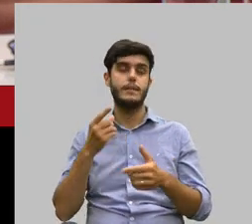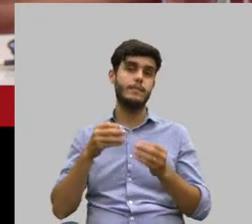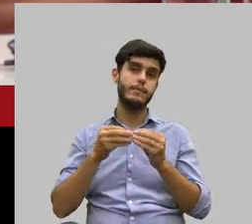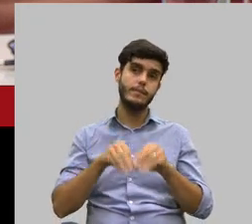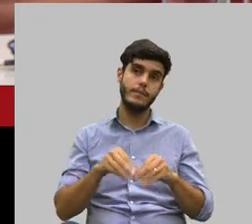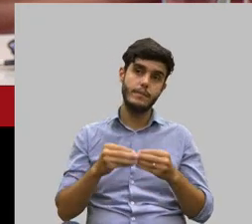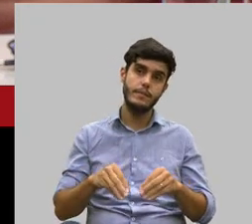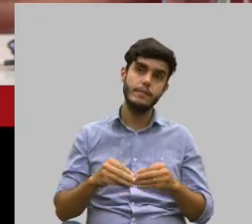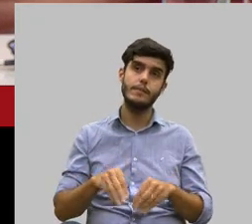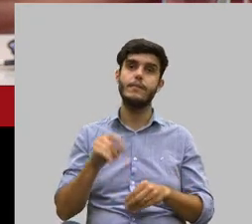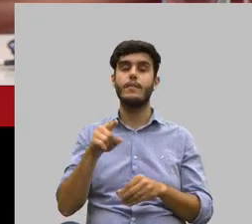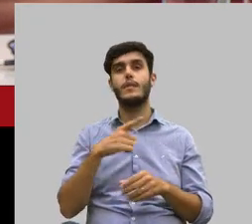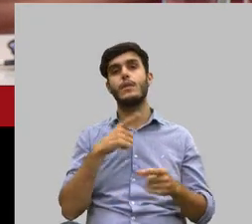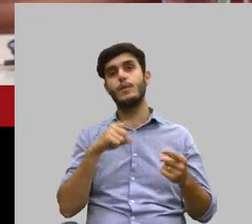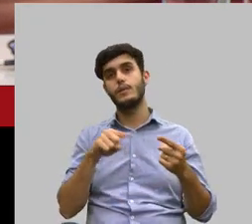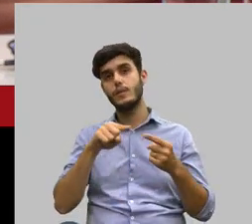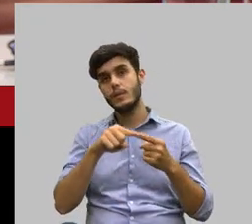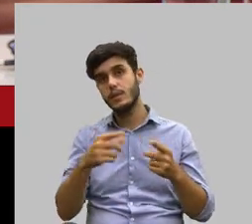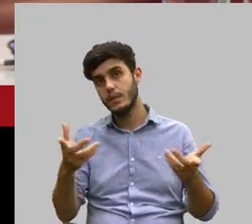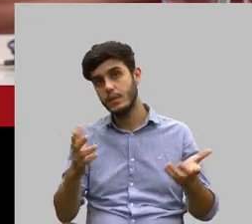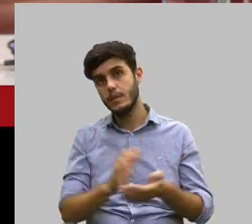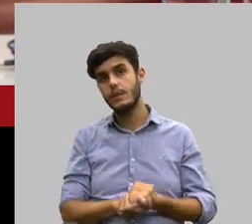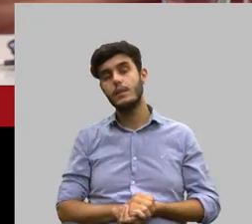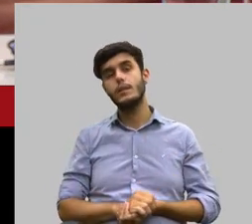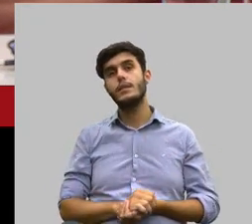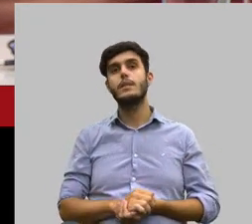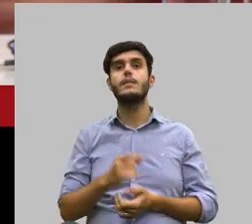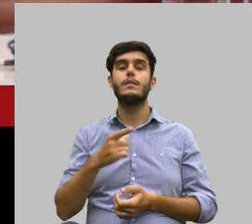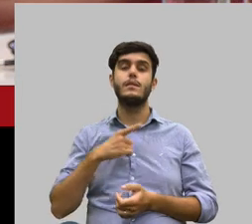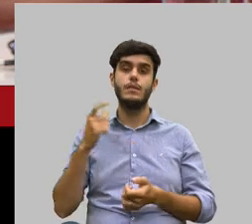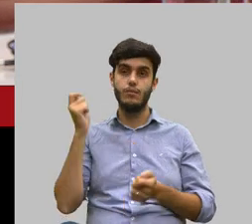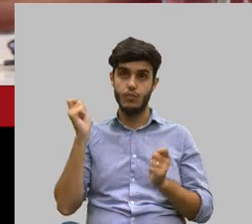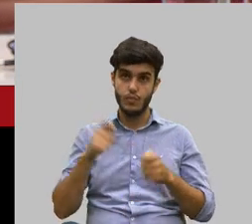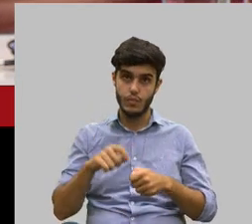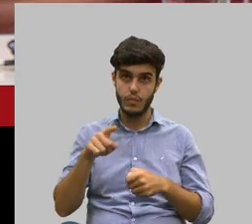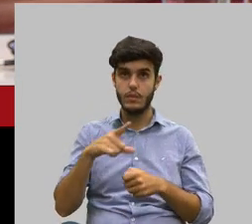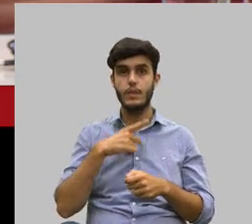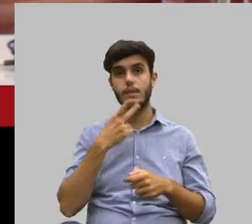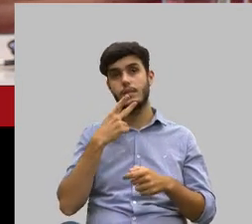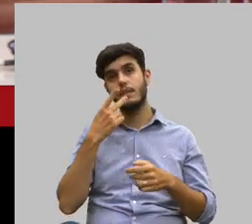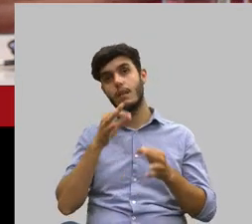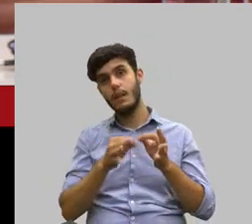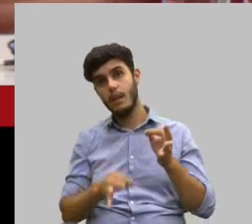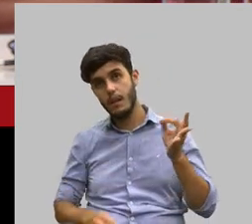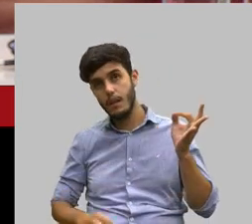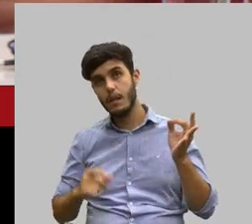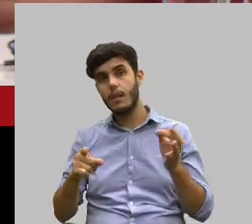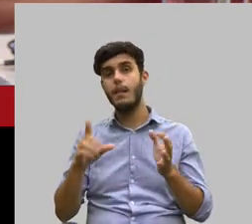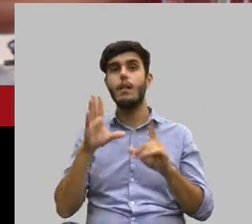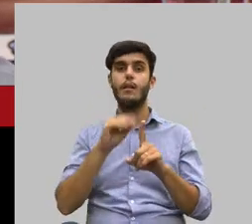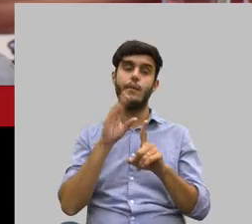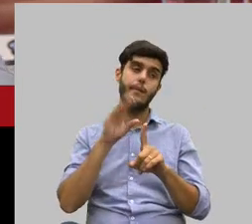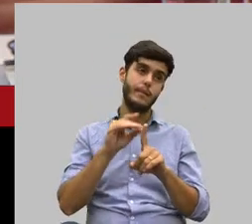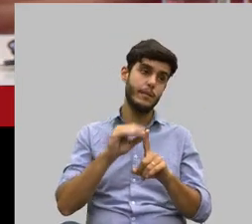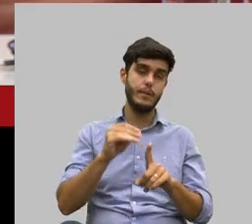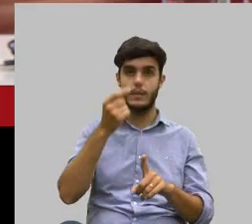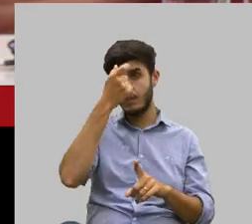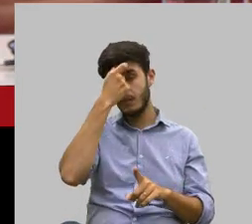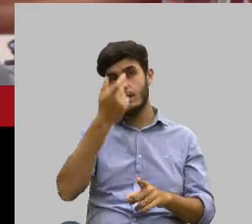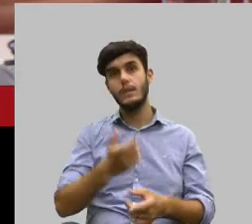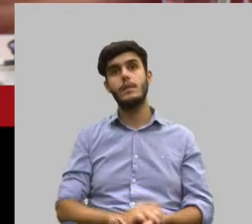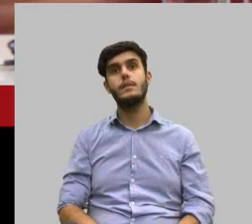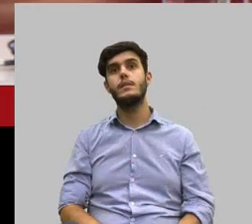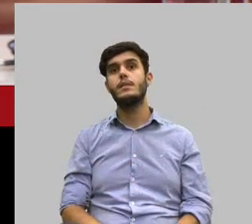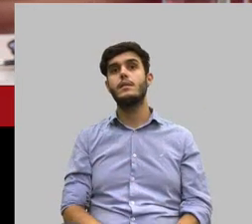o seu objetivo Então se a gente conseguisse fazer com que as pessoas que comentam o assédio moral fosse punida não precisava de um